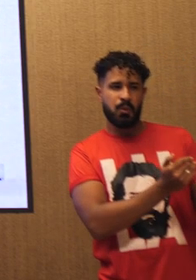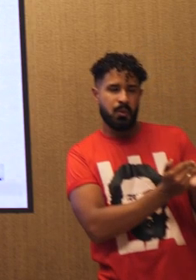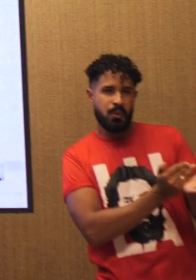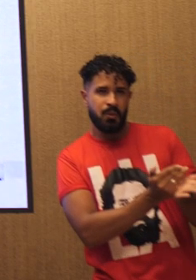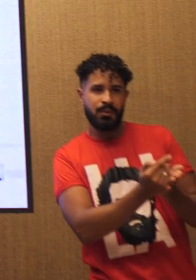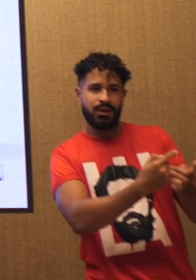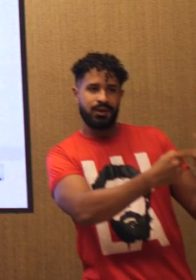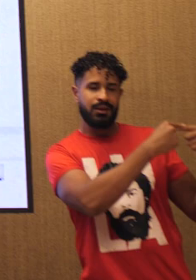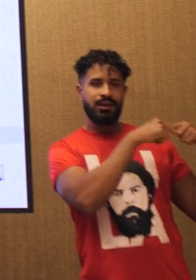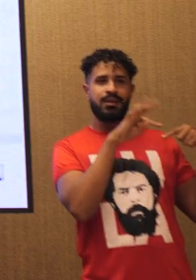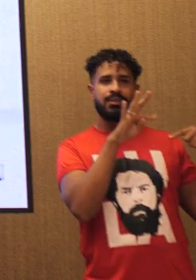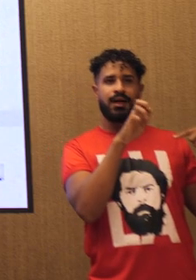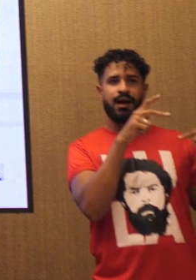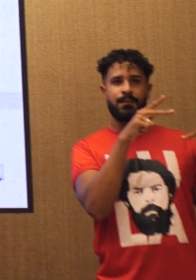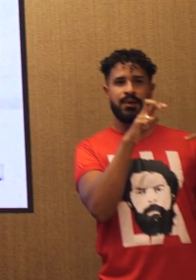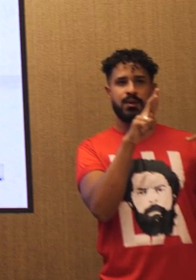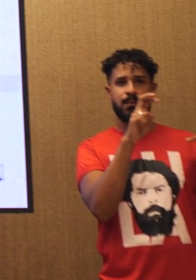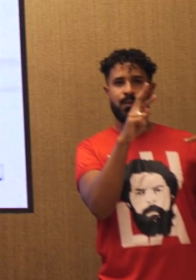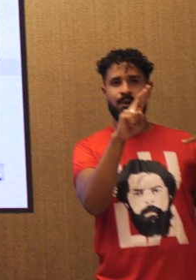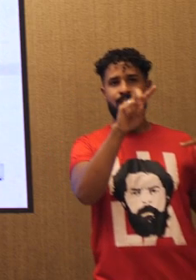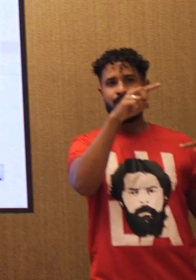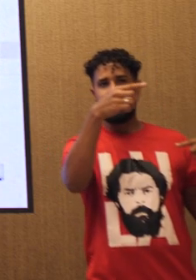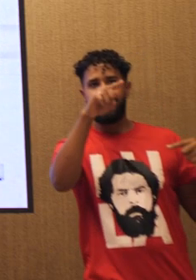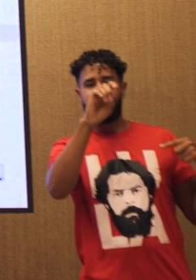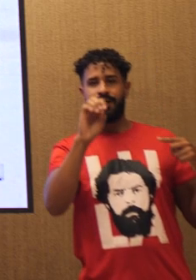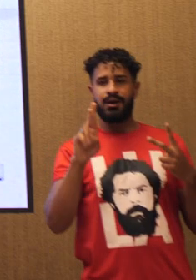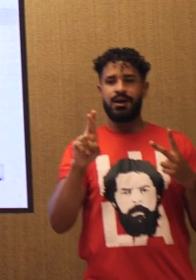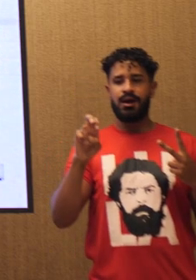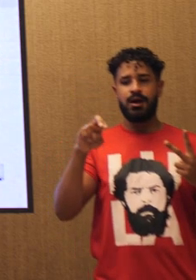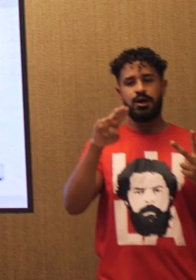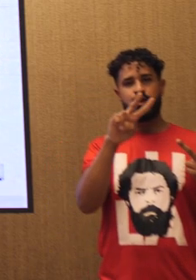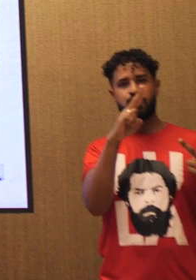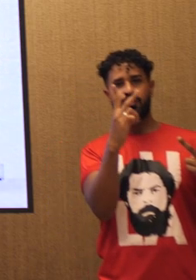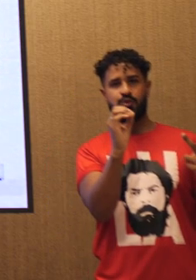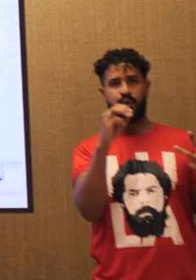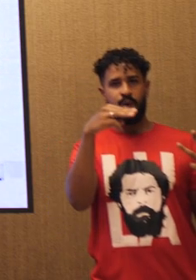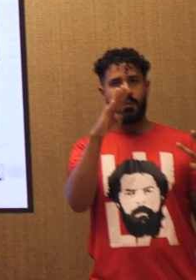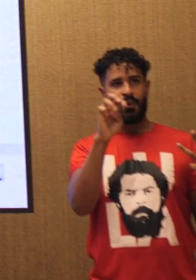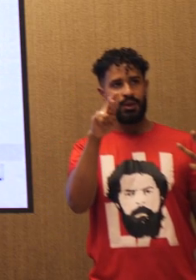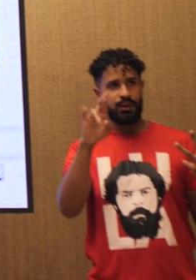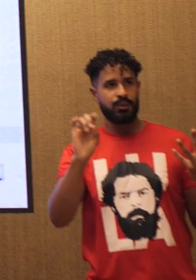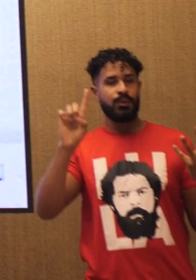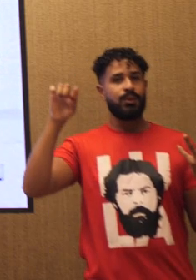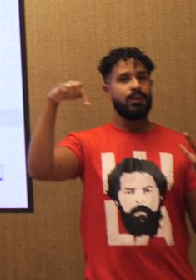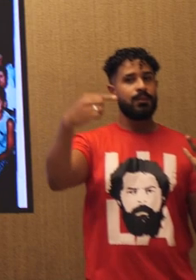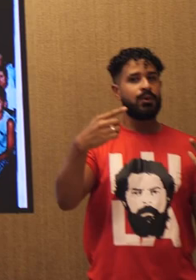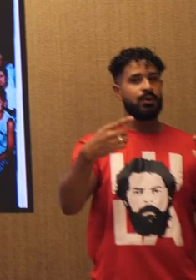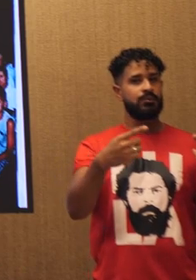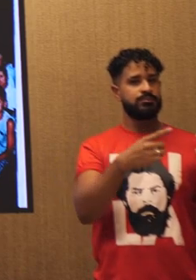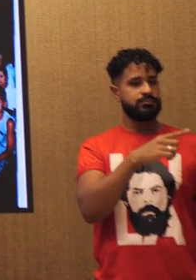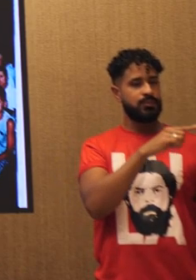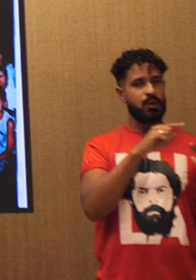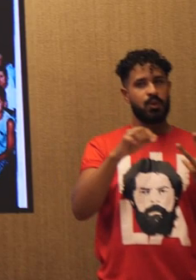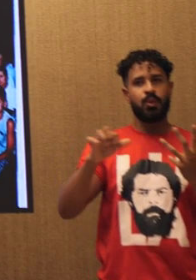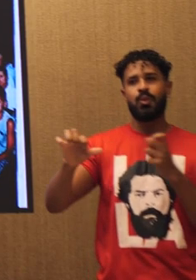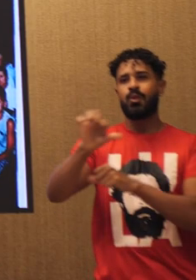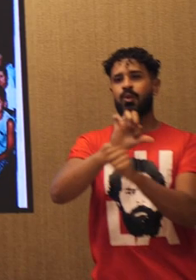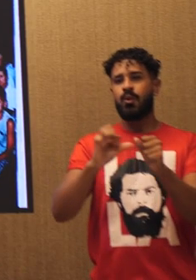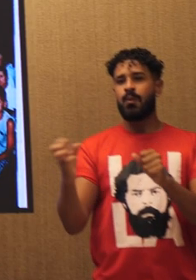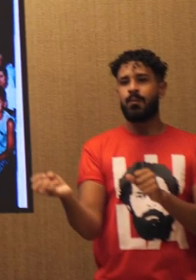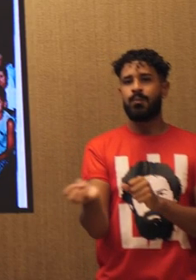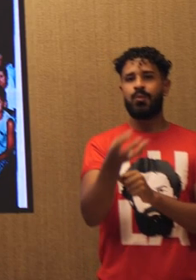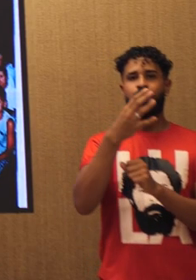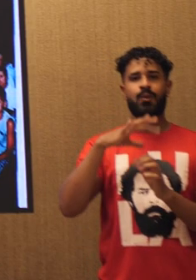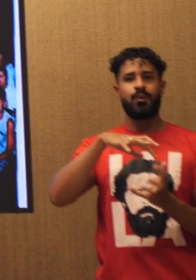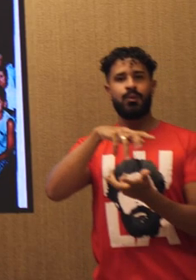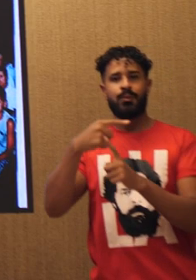nome de Itacuiporã, Rancho Bonito. Depois Mundo Novo, em virtude do início, o